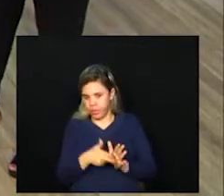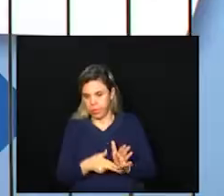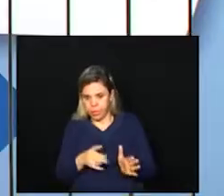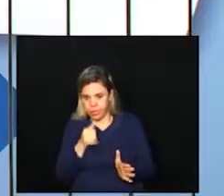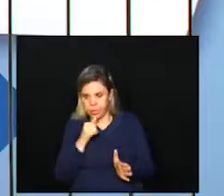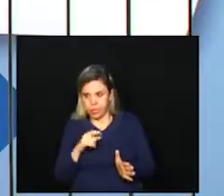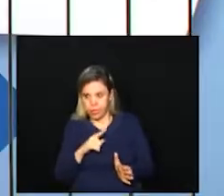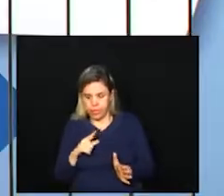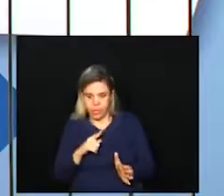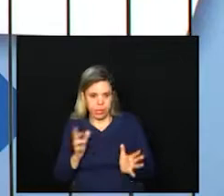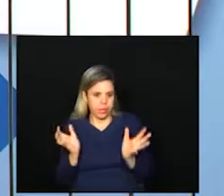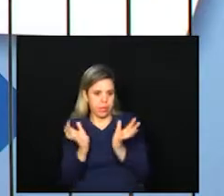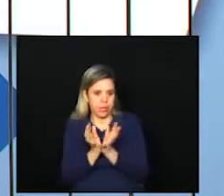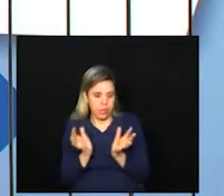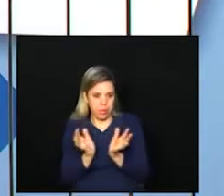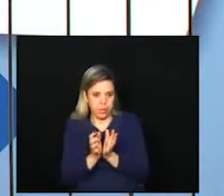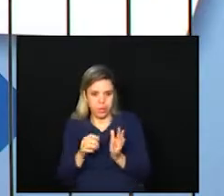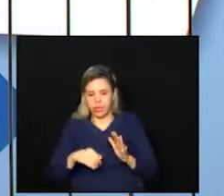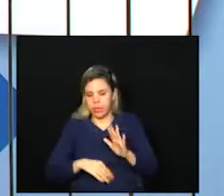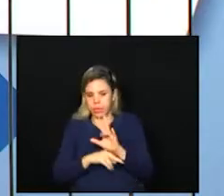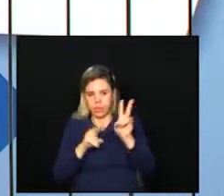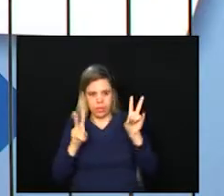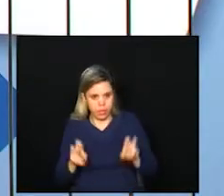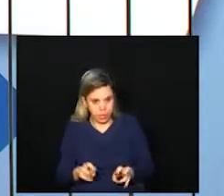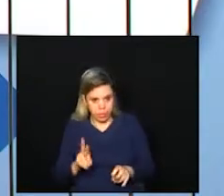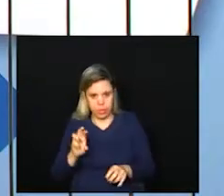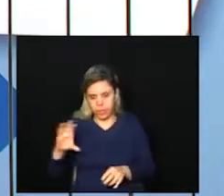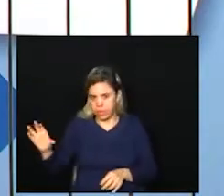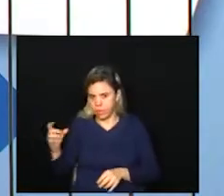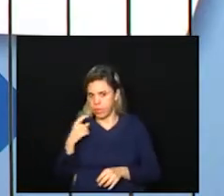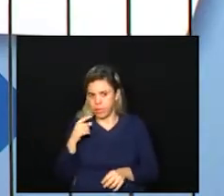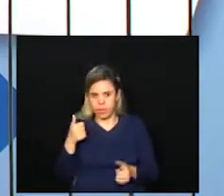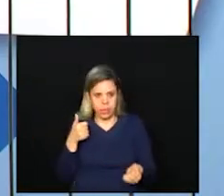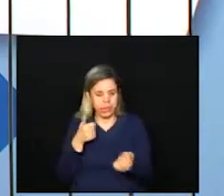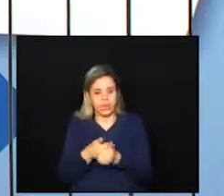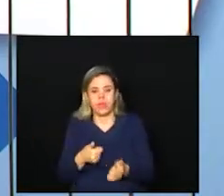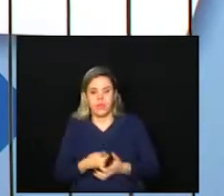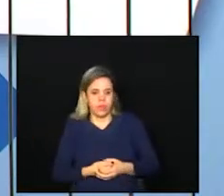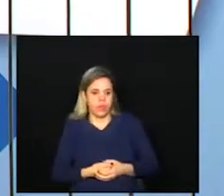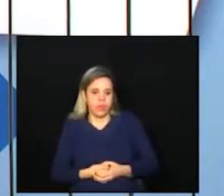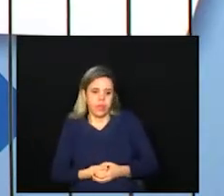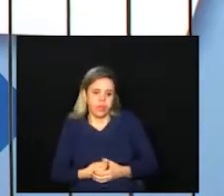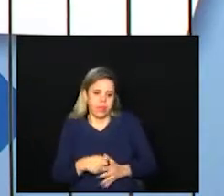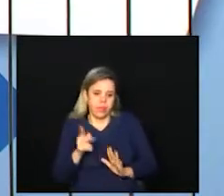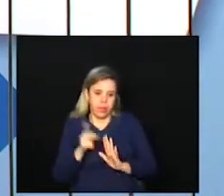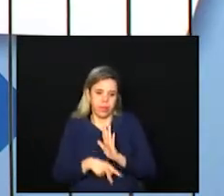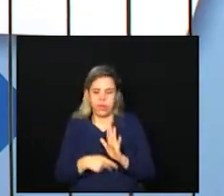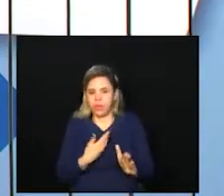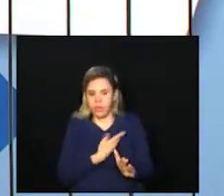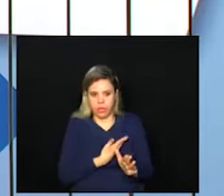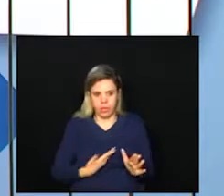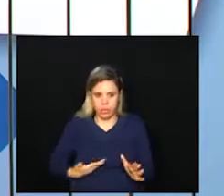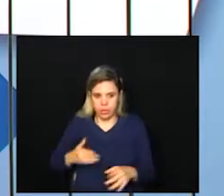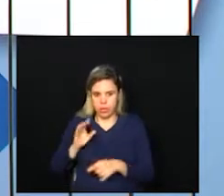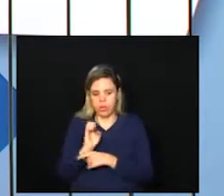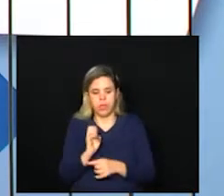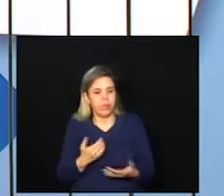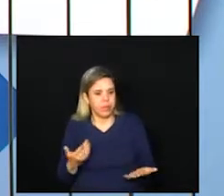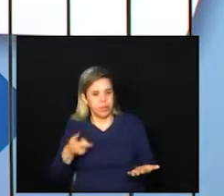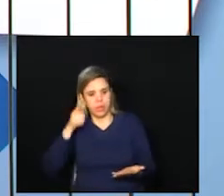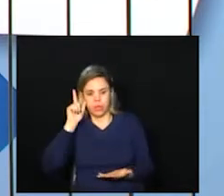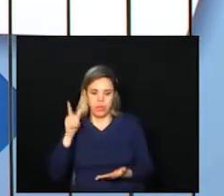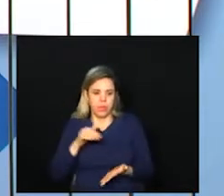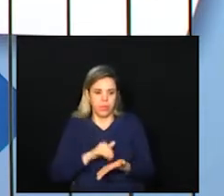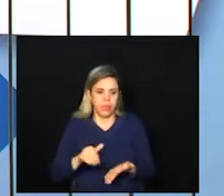inclusive a gente tem a comissão aqui dos assuntos da RMC, que acompanha esse projeto do governo do estado. E ontem,